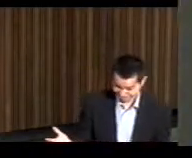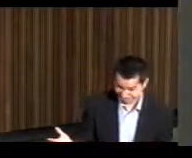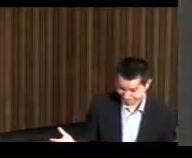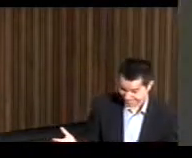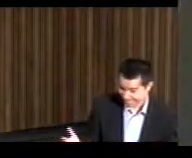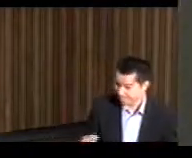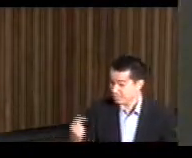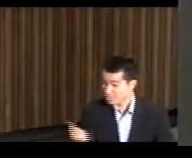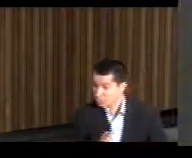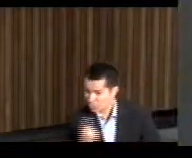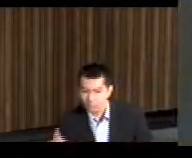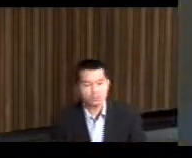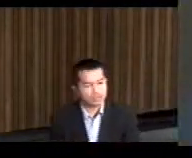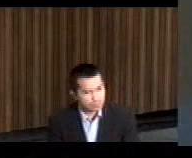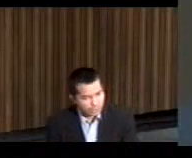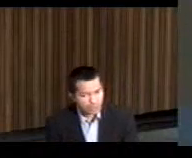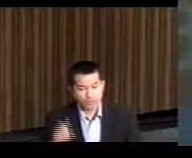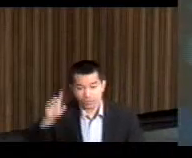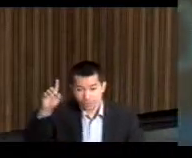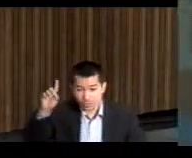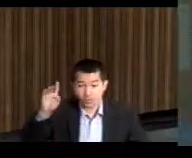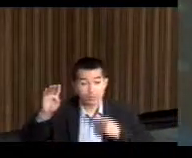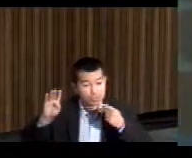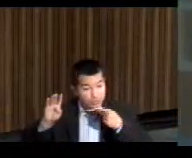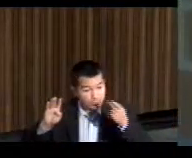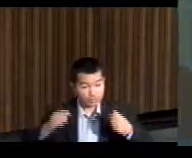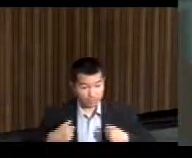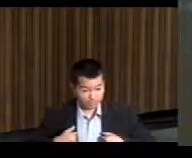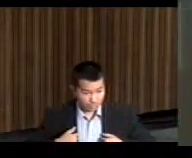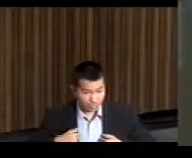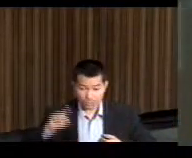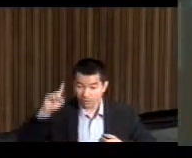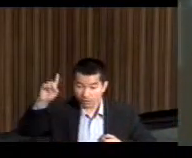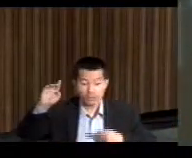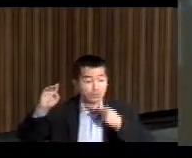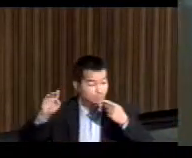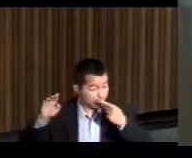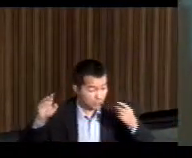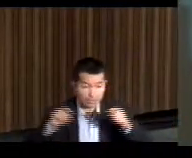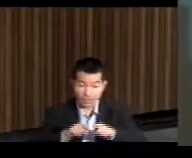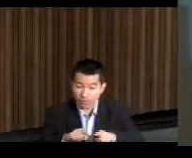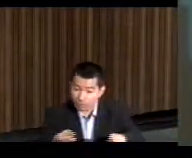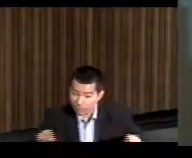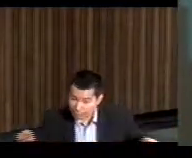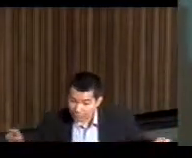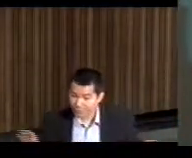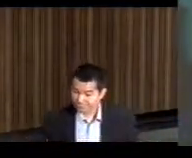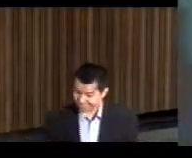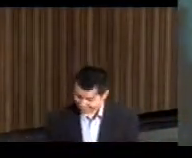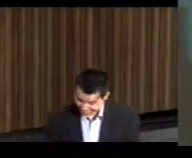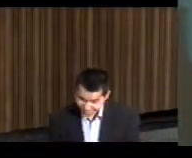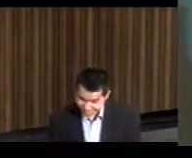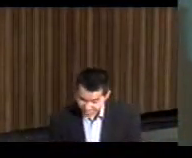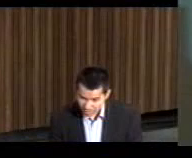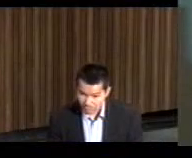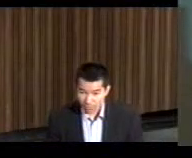faz promessas, Deus nos faz promessas, mas Ele espera de